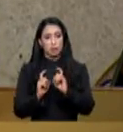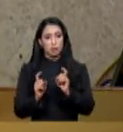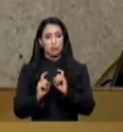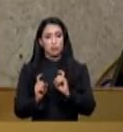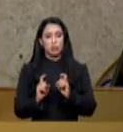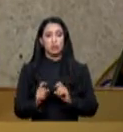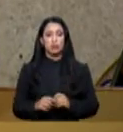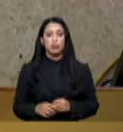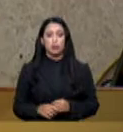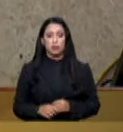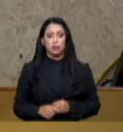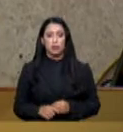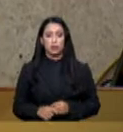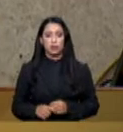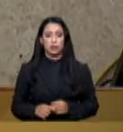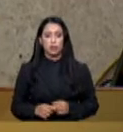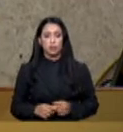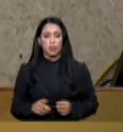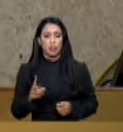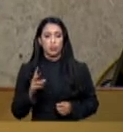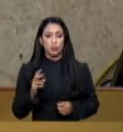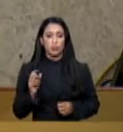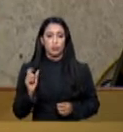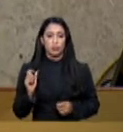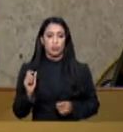sem qualquer formalidade.